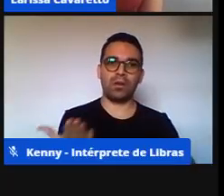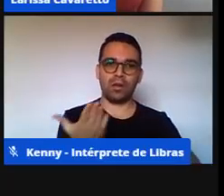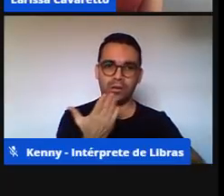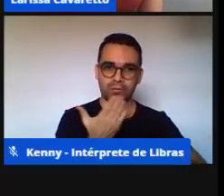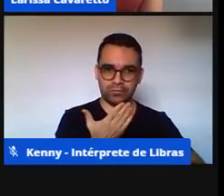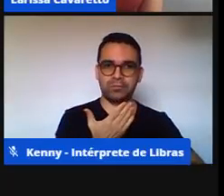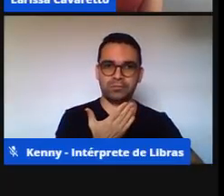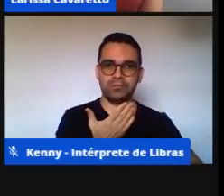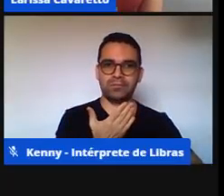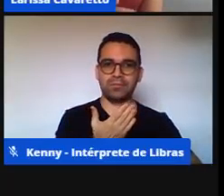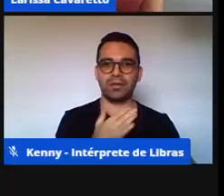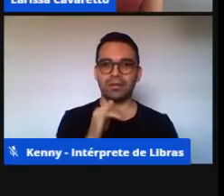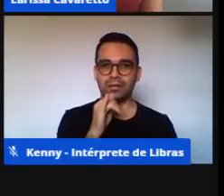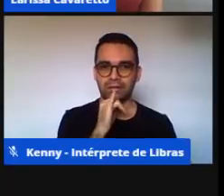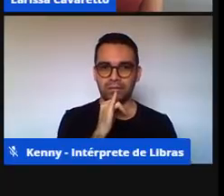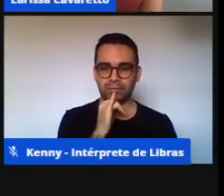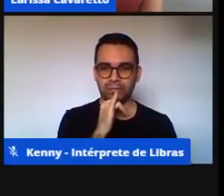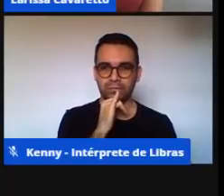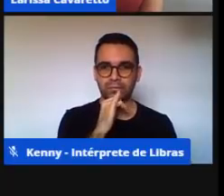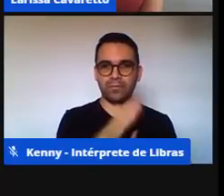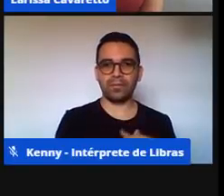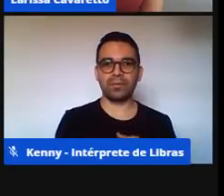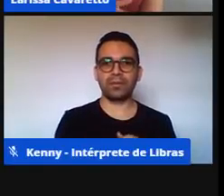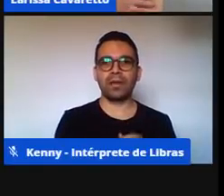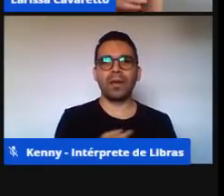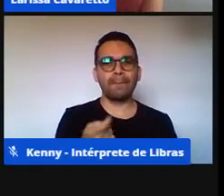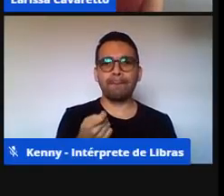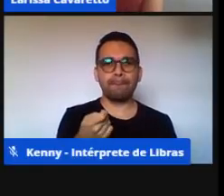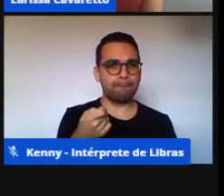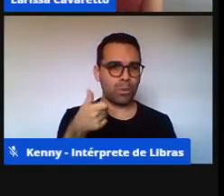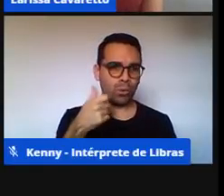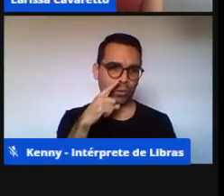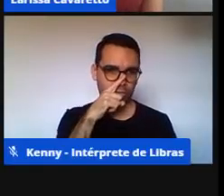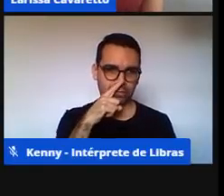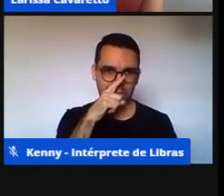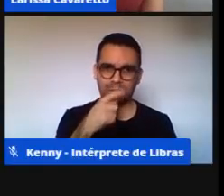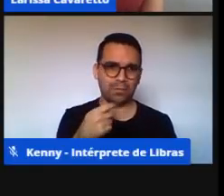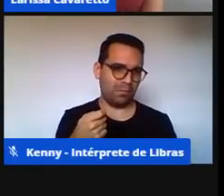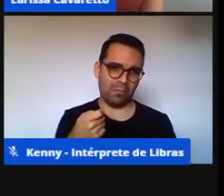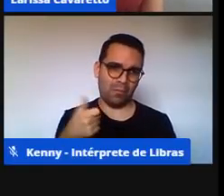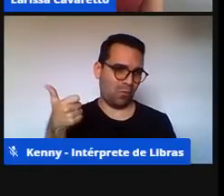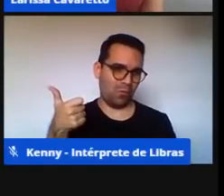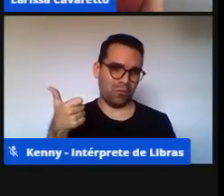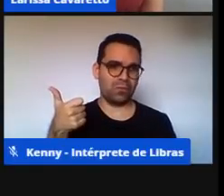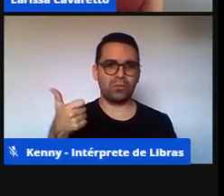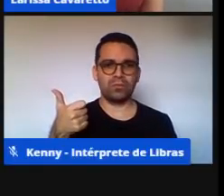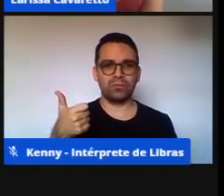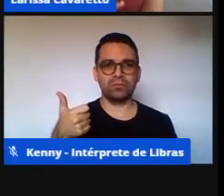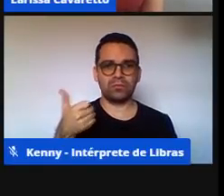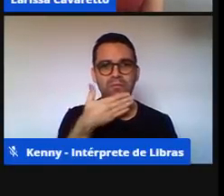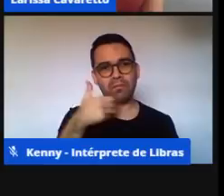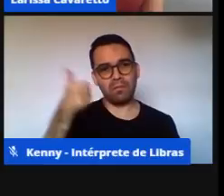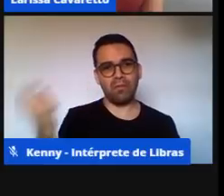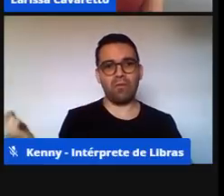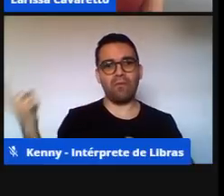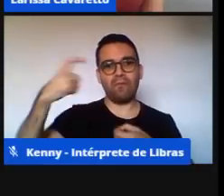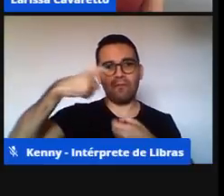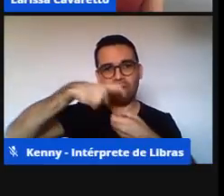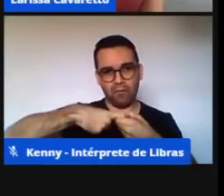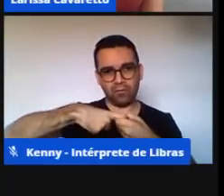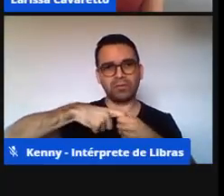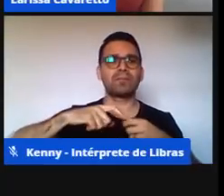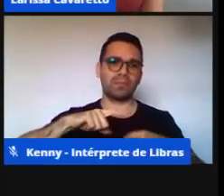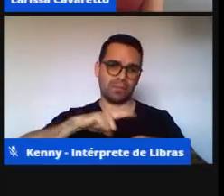que já voltaram às aulas, mesmo sem ter a vacinação, em grande parte da comunidade, voltaram às aulas e voltaram com